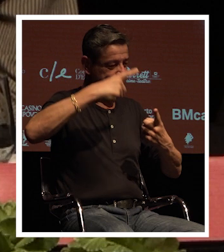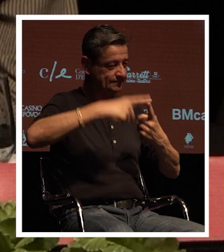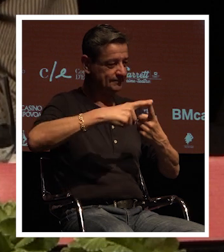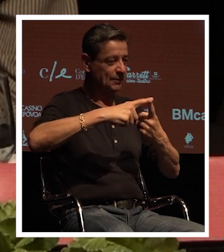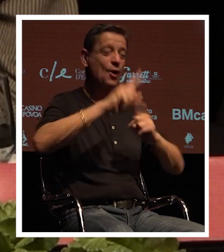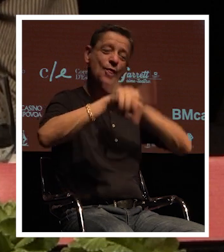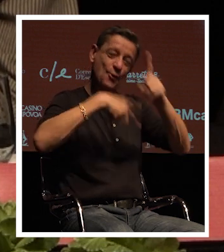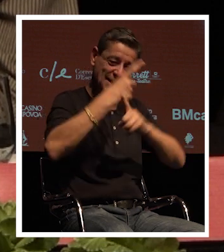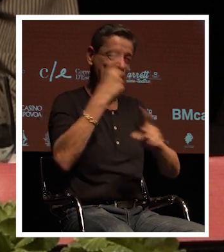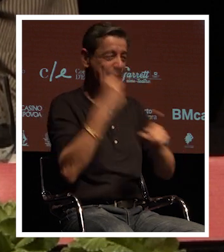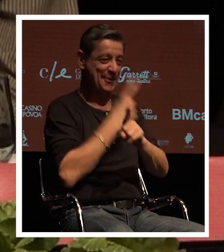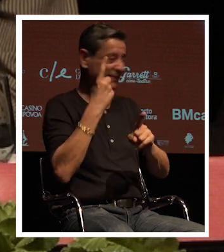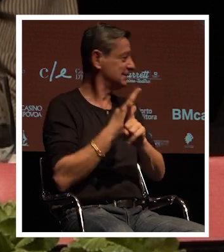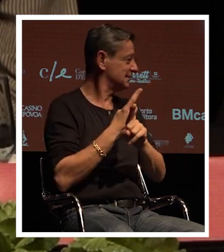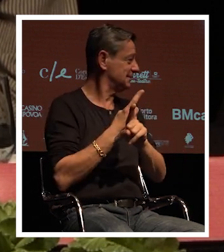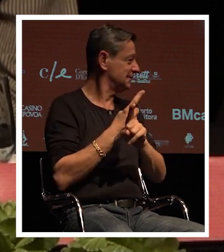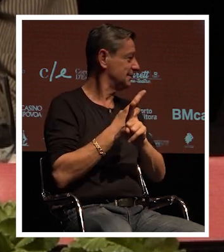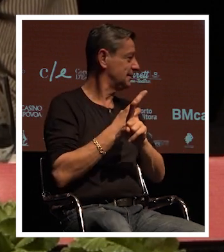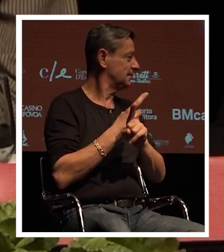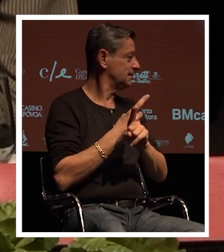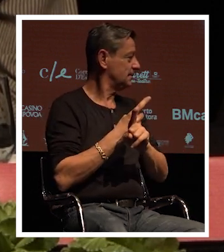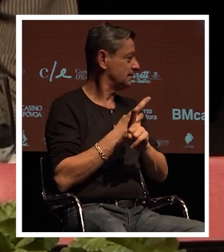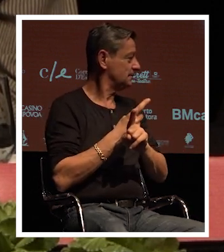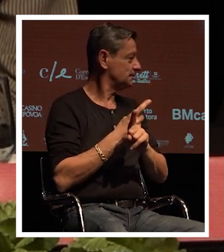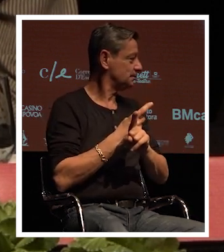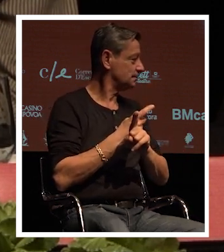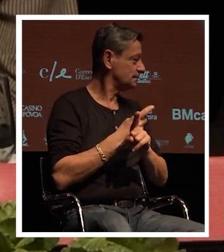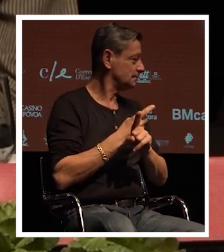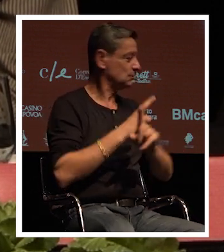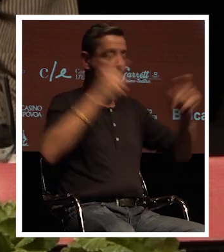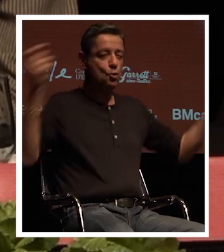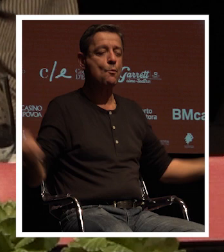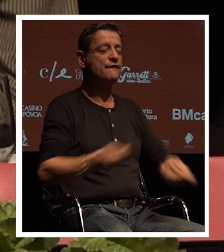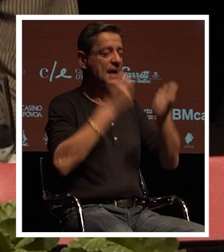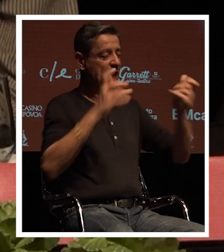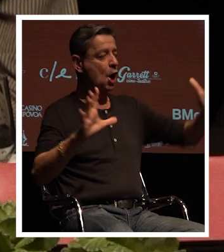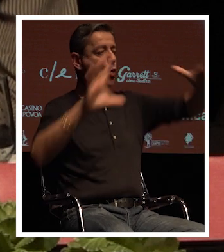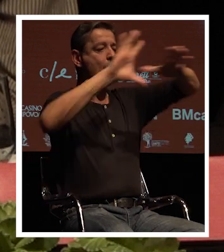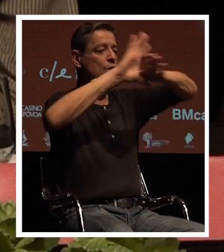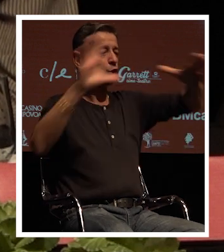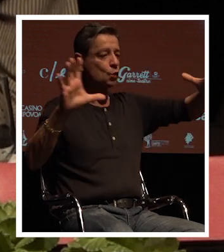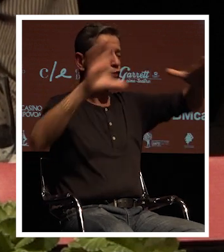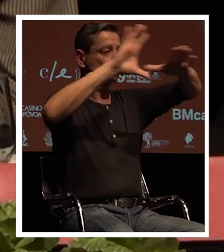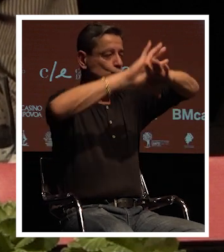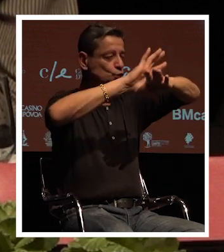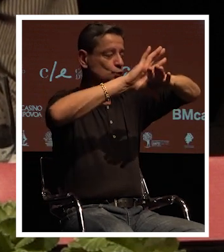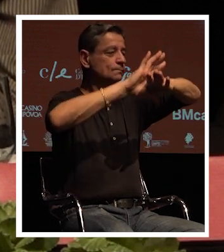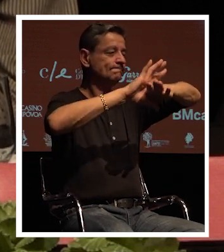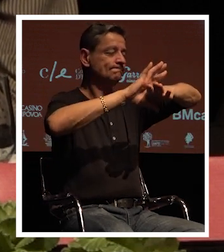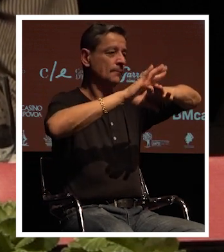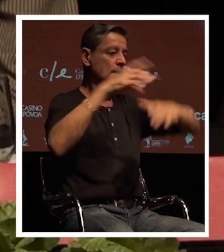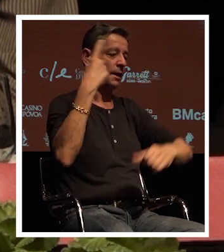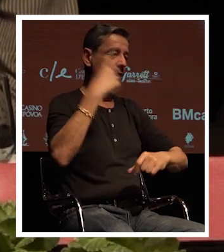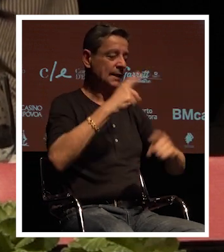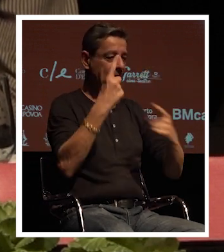outra coisa e foi lá Foi a correr pronto portanto é sempre com o intuito de promover encontros Ah se calhar eventualmente